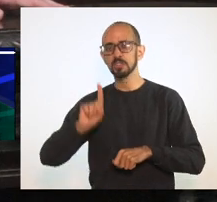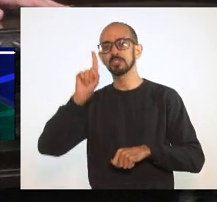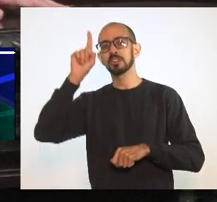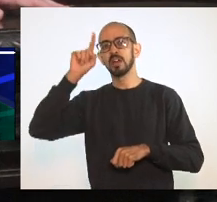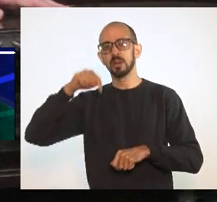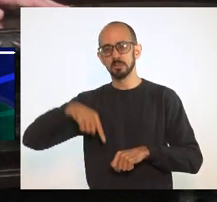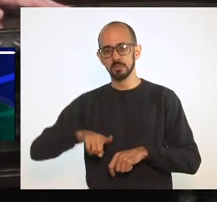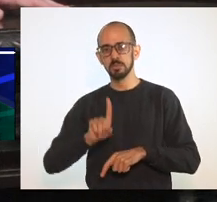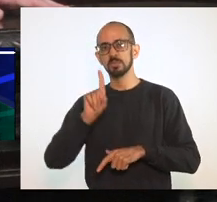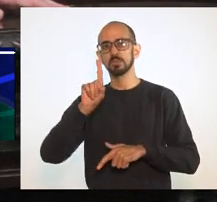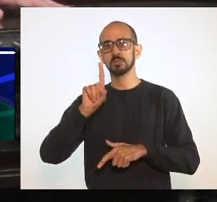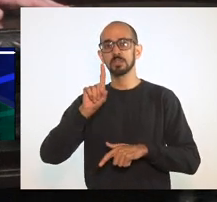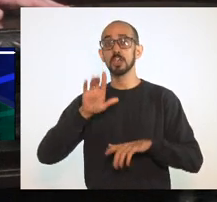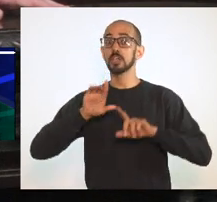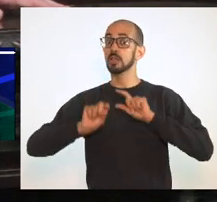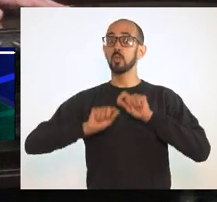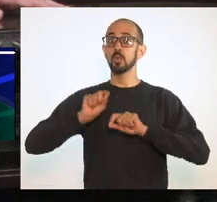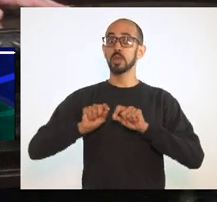O pouco que tinha